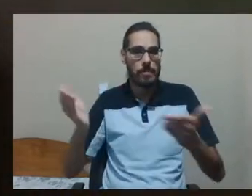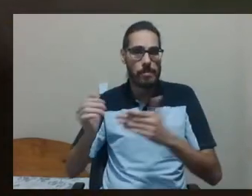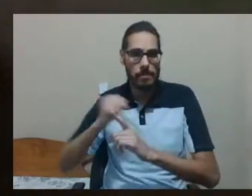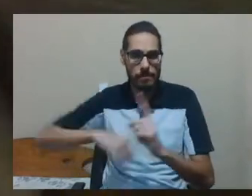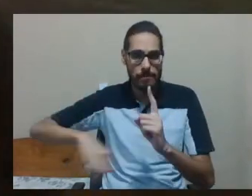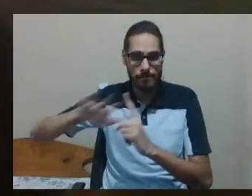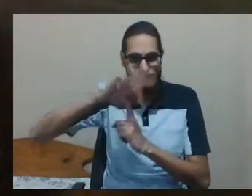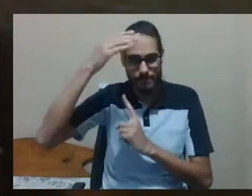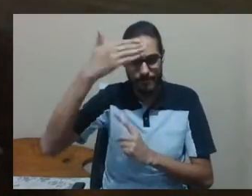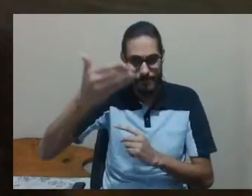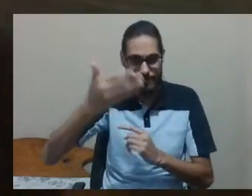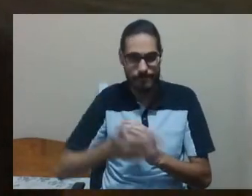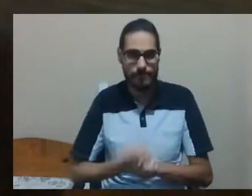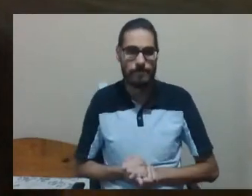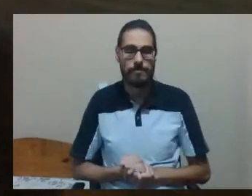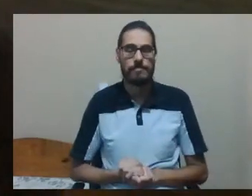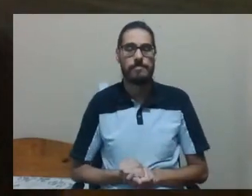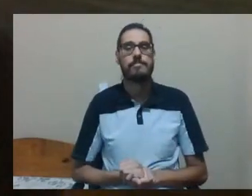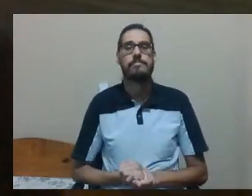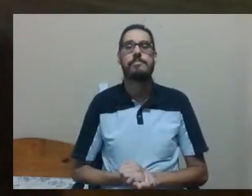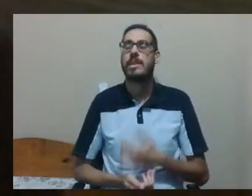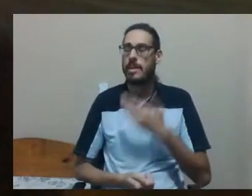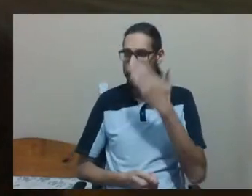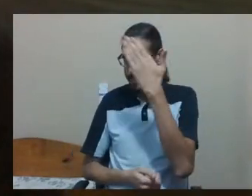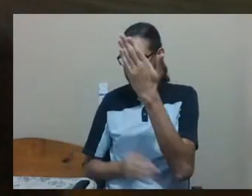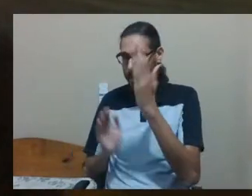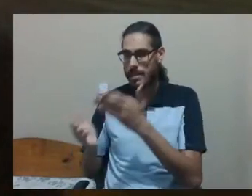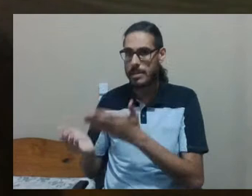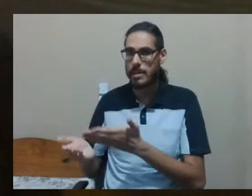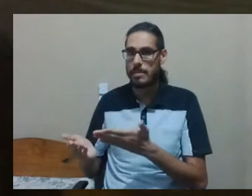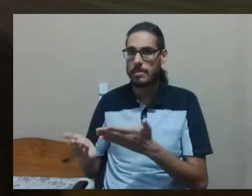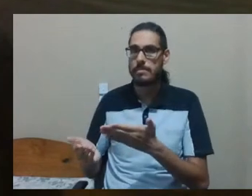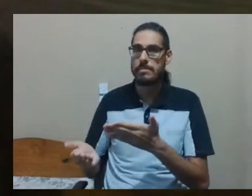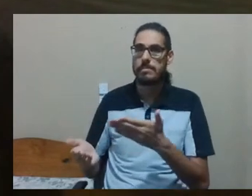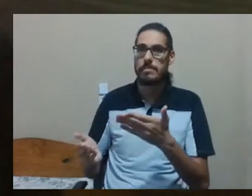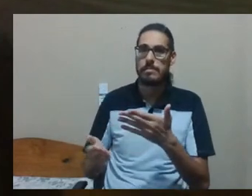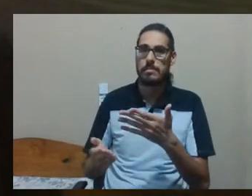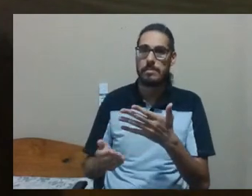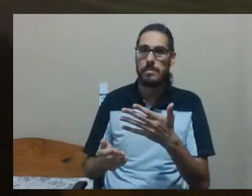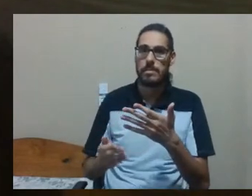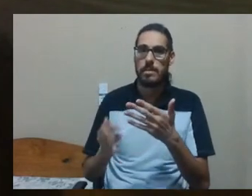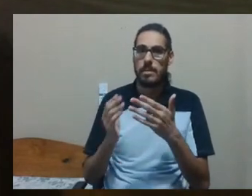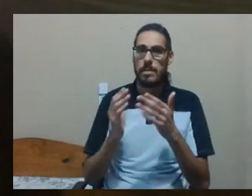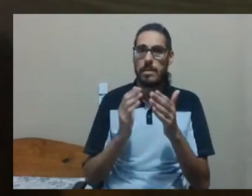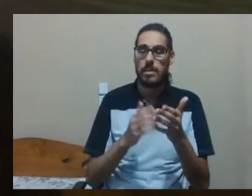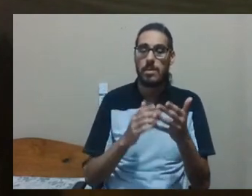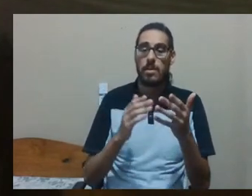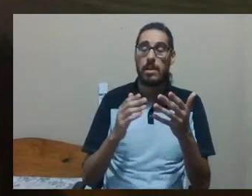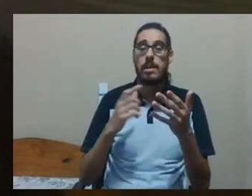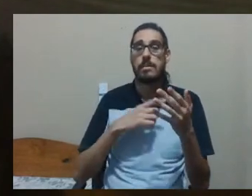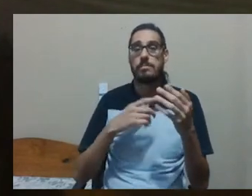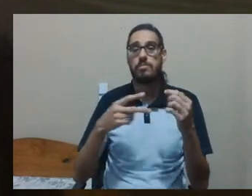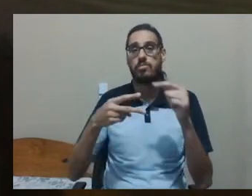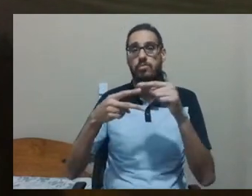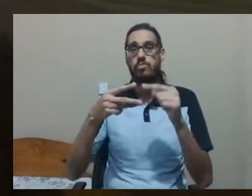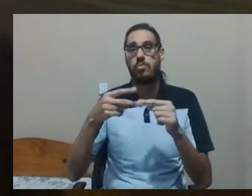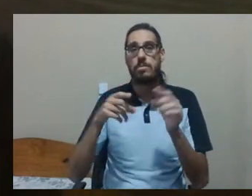Obrigada. Agora eu vou passar para o bloco que vem as perguntas dos TAs.